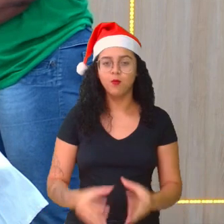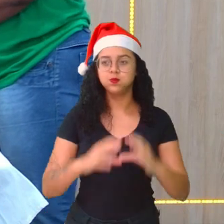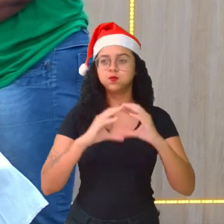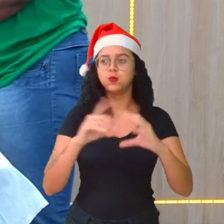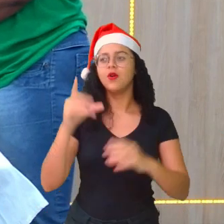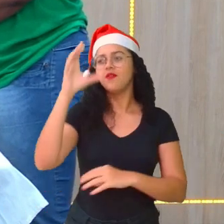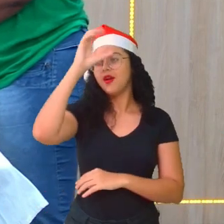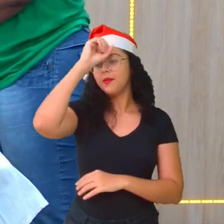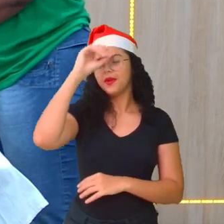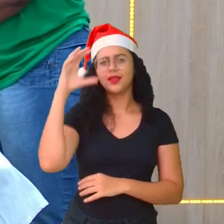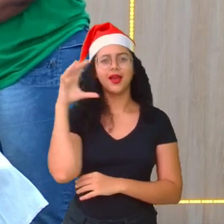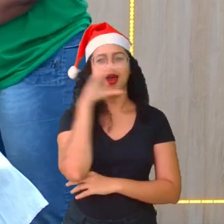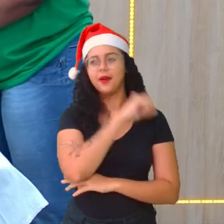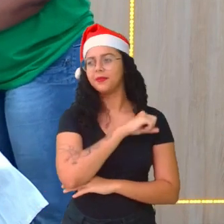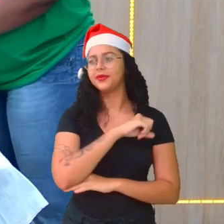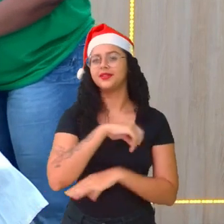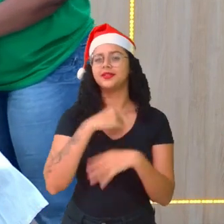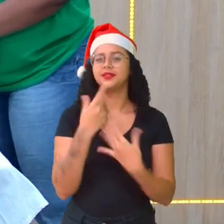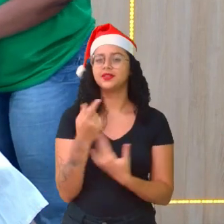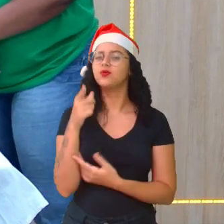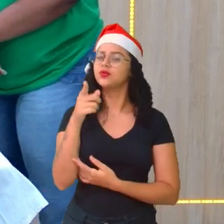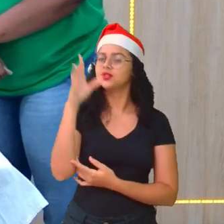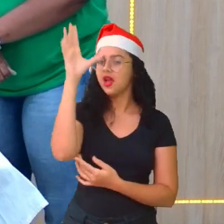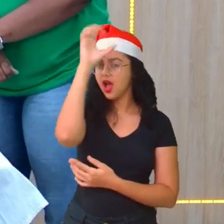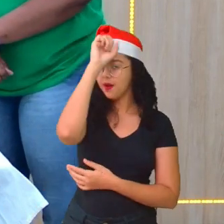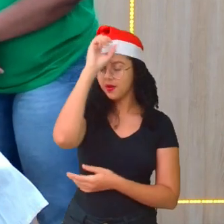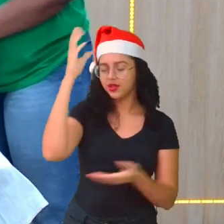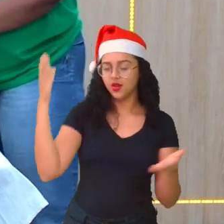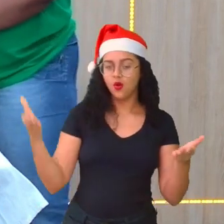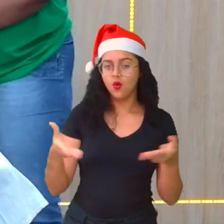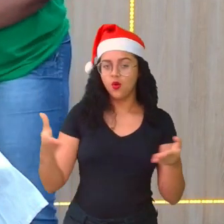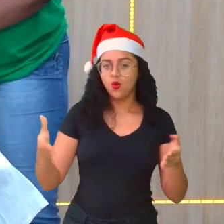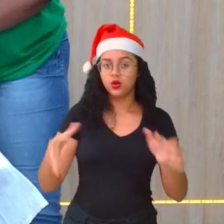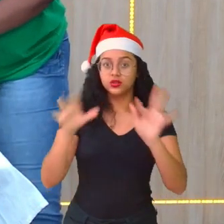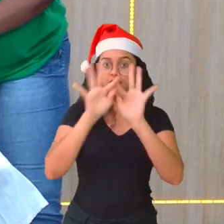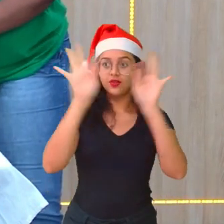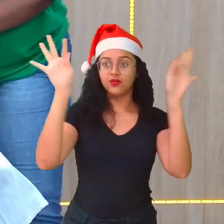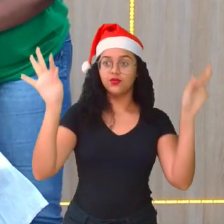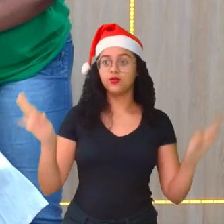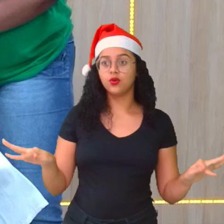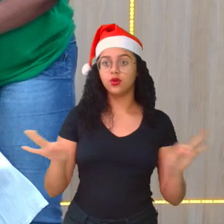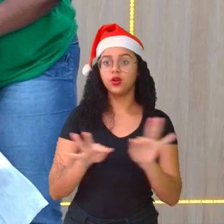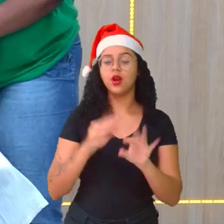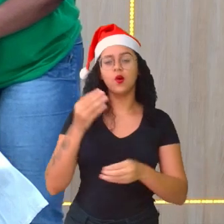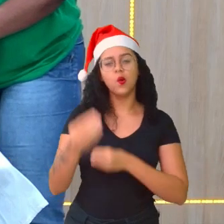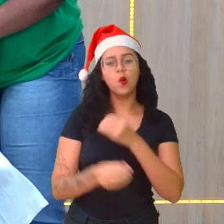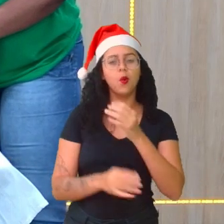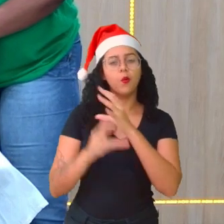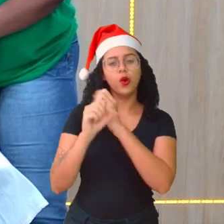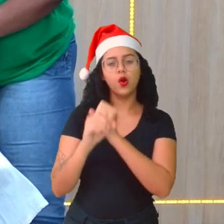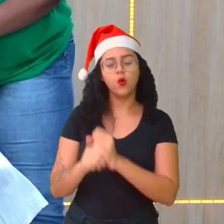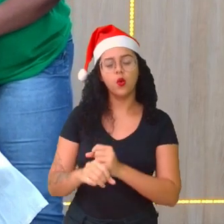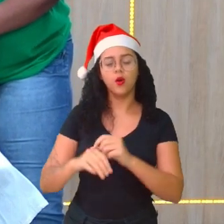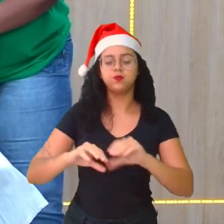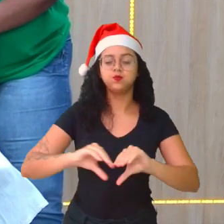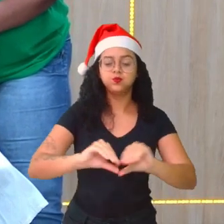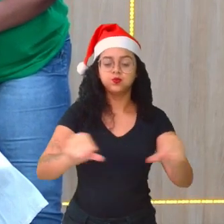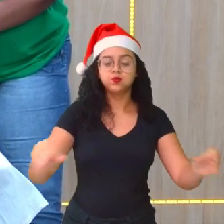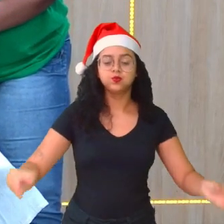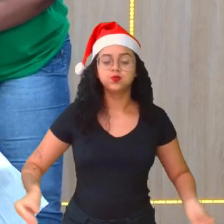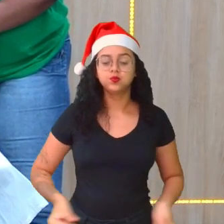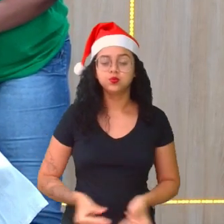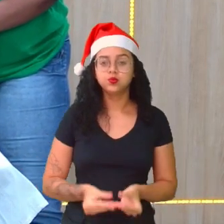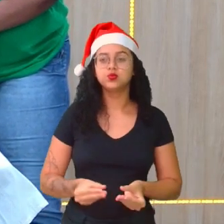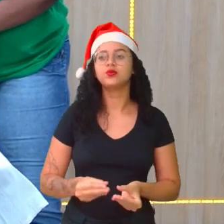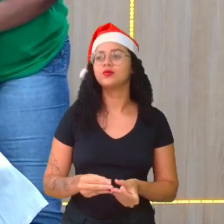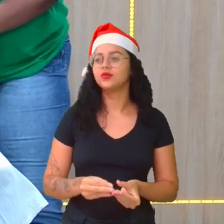Você vai aprender rapidinho, né? Então, você aprendeu hoje a fórmula, como calcular a borda de uma pizza, ó, e ela com recheio